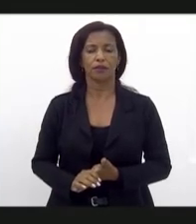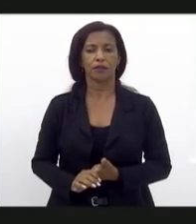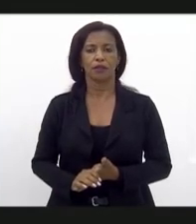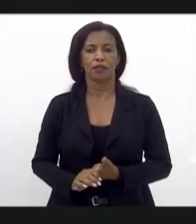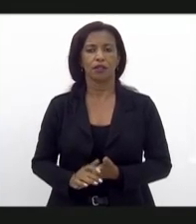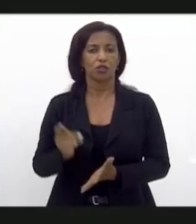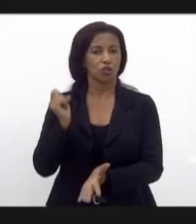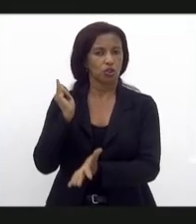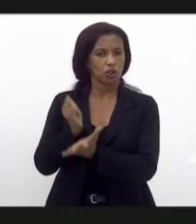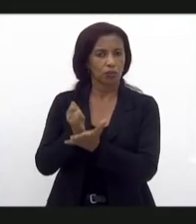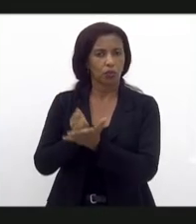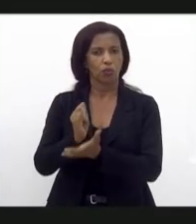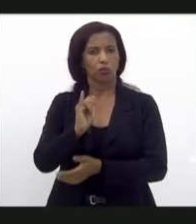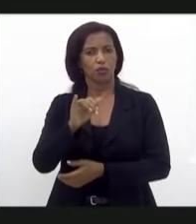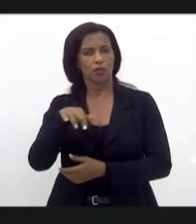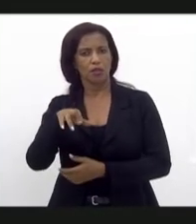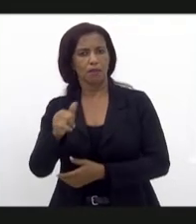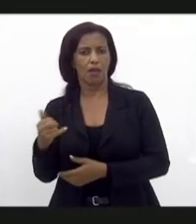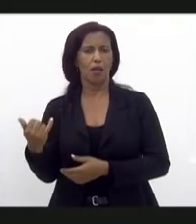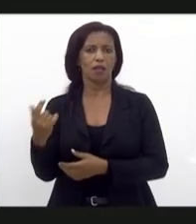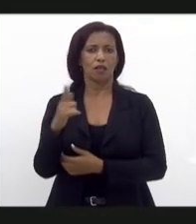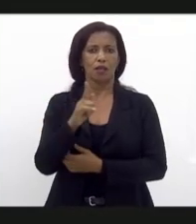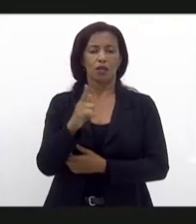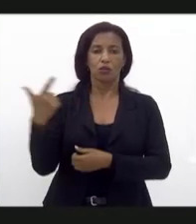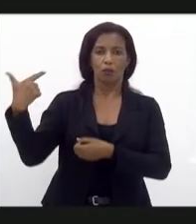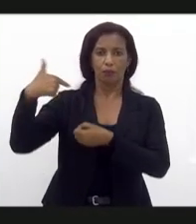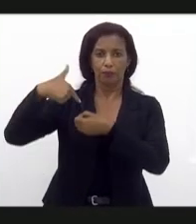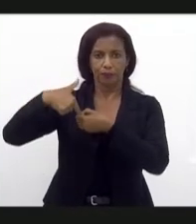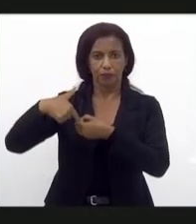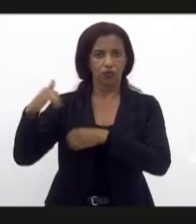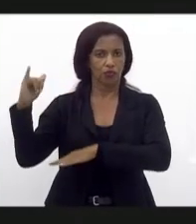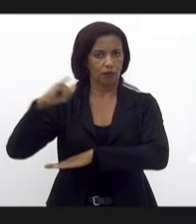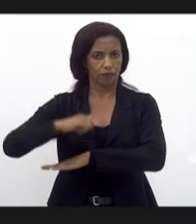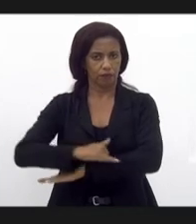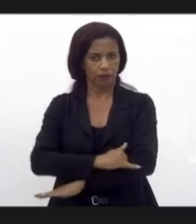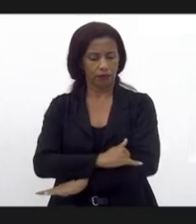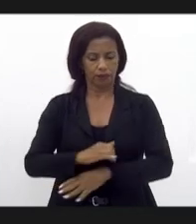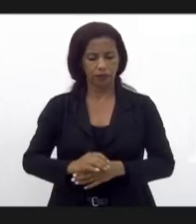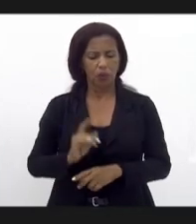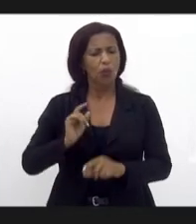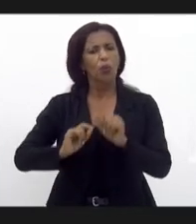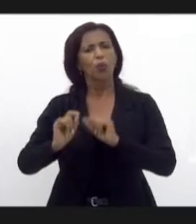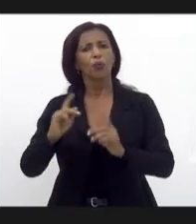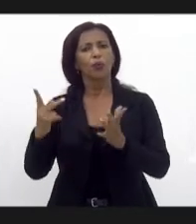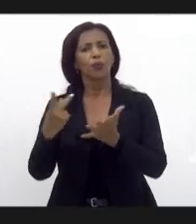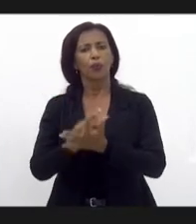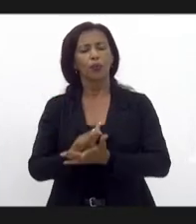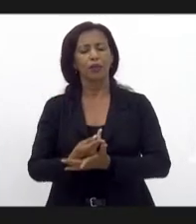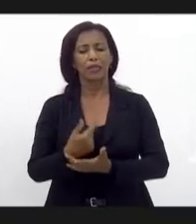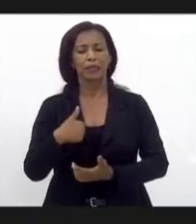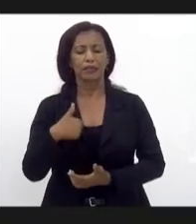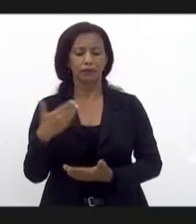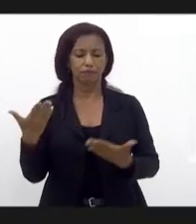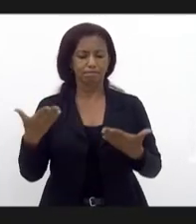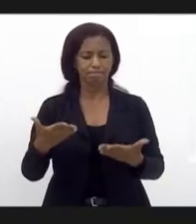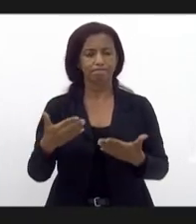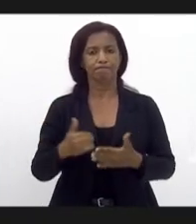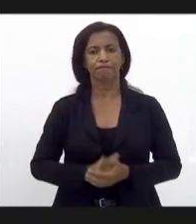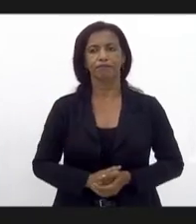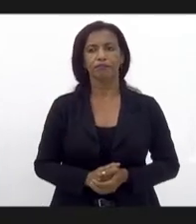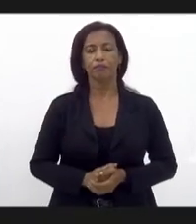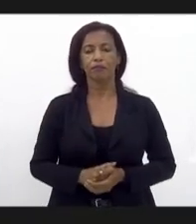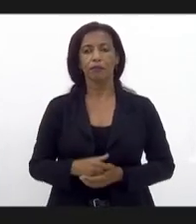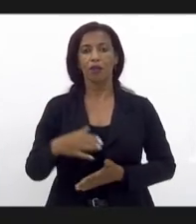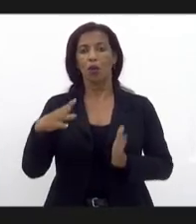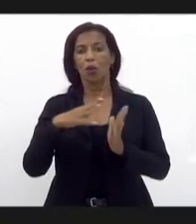de tributos, do ICMS, sobre querosene de aviões, né? O que que acontece, e me permito aqui me estender um pouco mais, quer dizer,